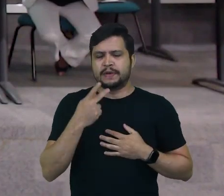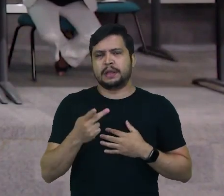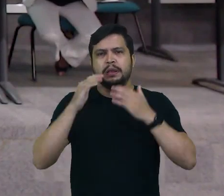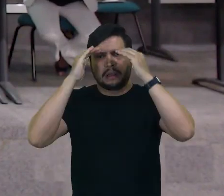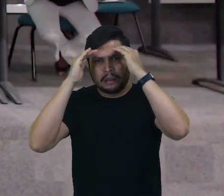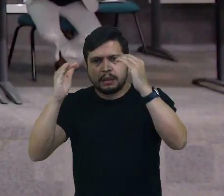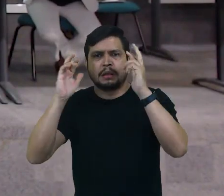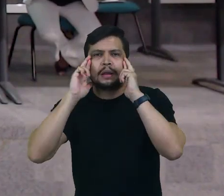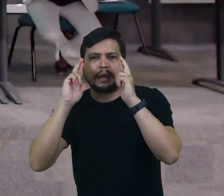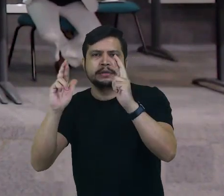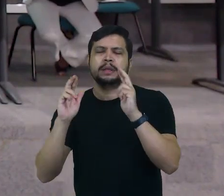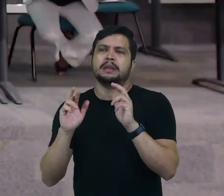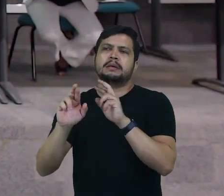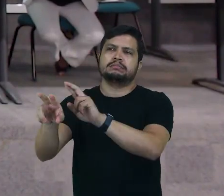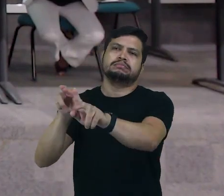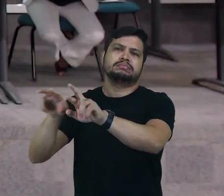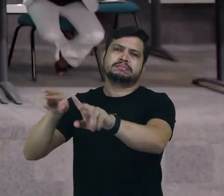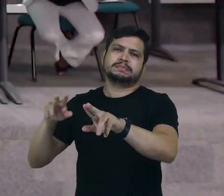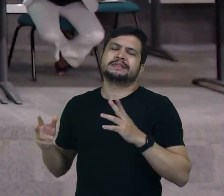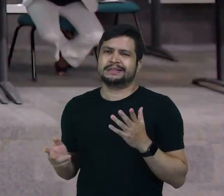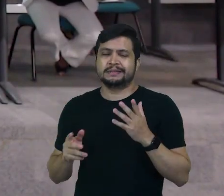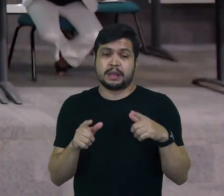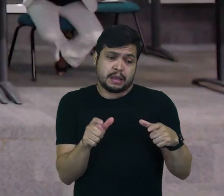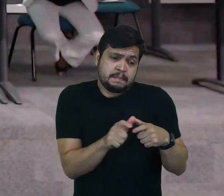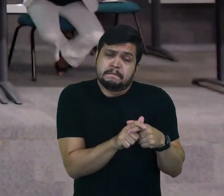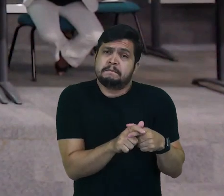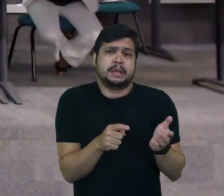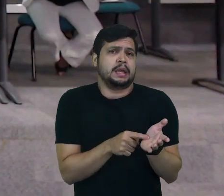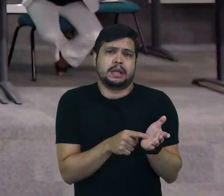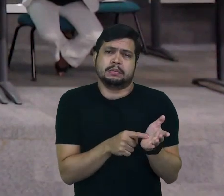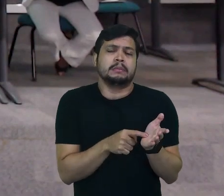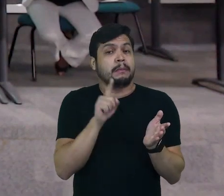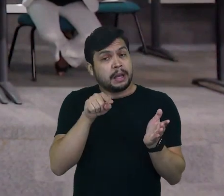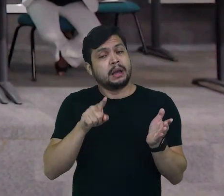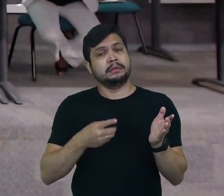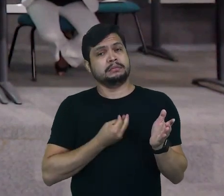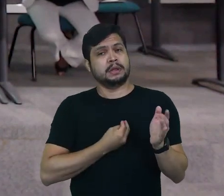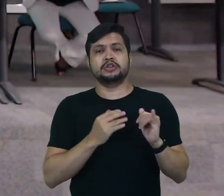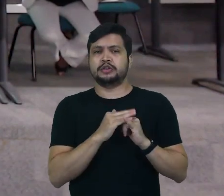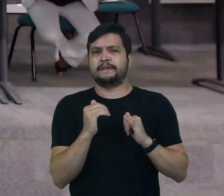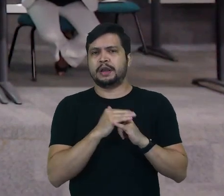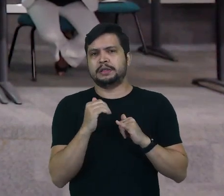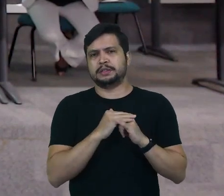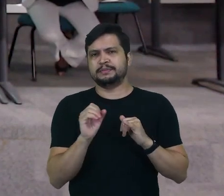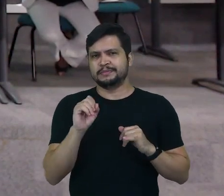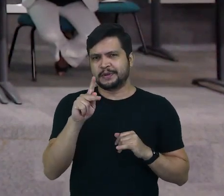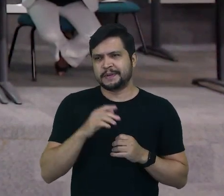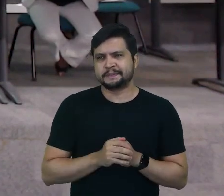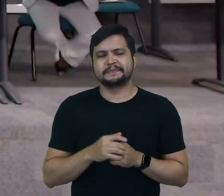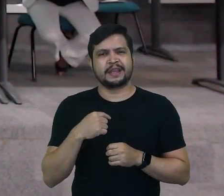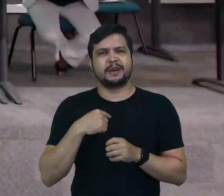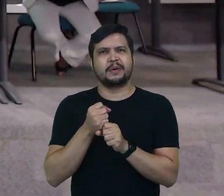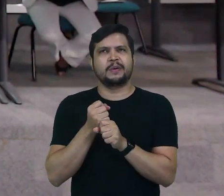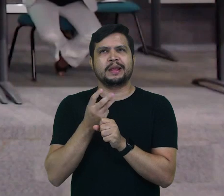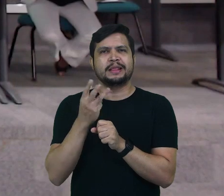não vai... Eu falei aqui de respeitar as opiniões diferentes, existe esse nicho. Não é um nicho grande, mas é algo que é possível, sim, de você